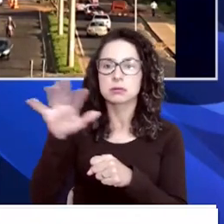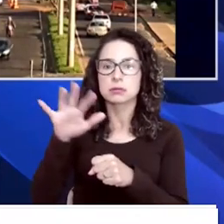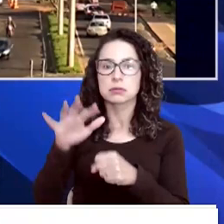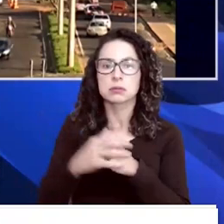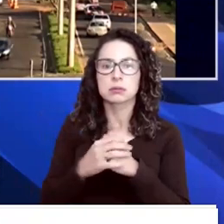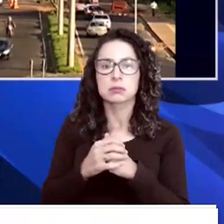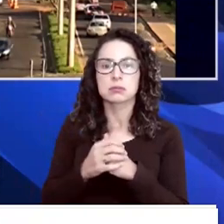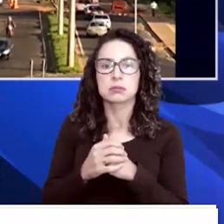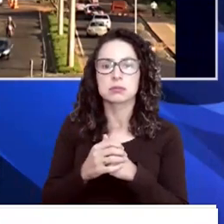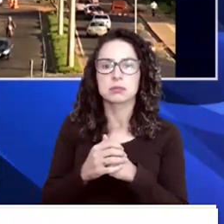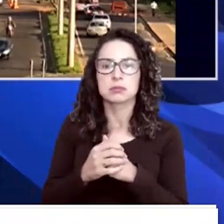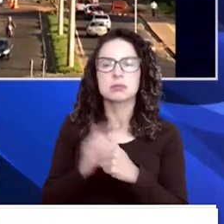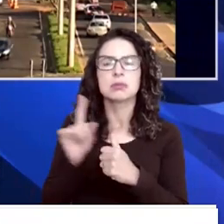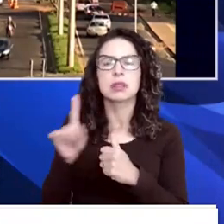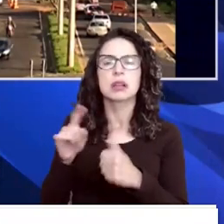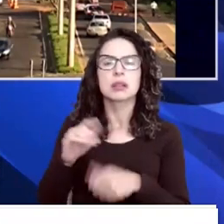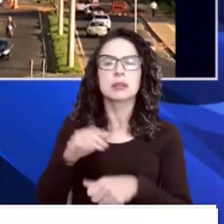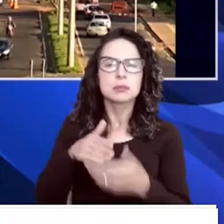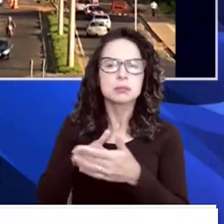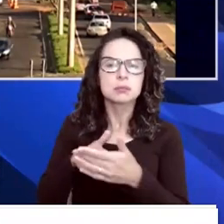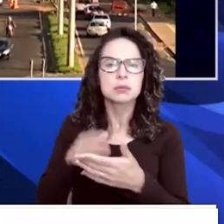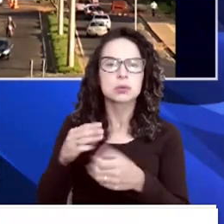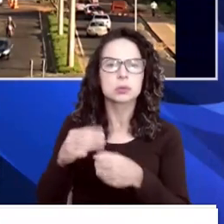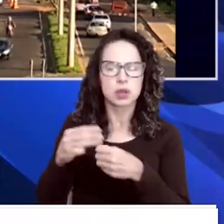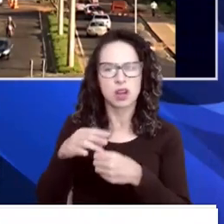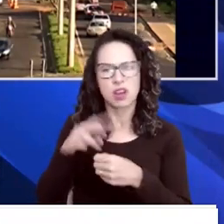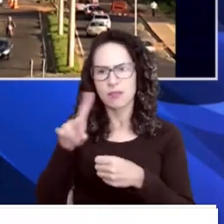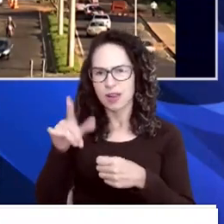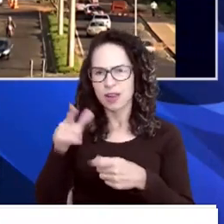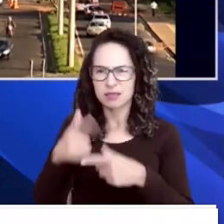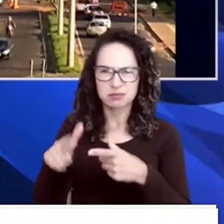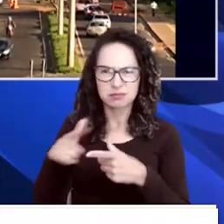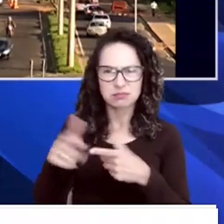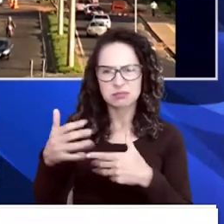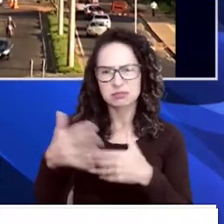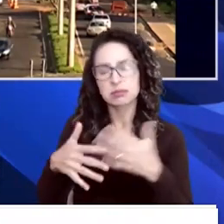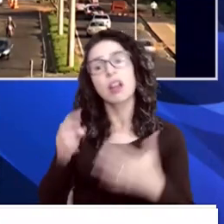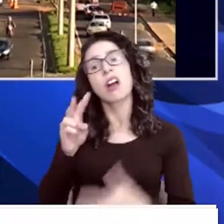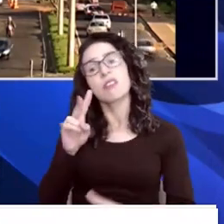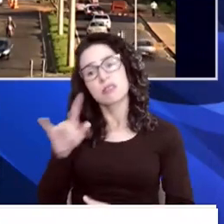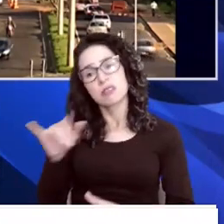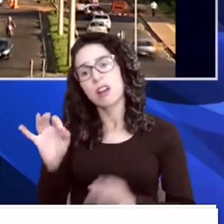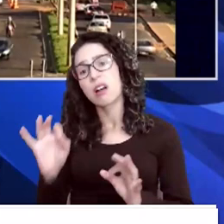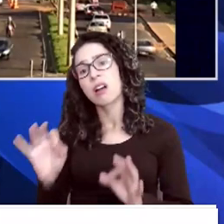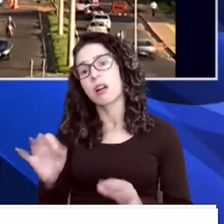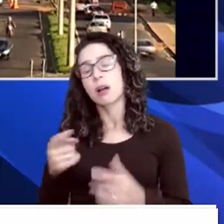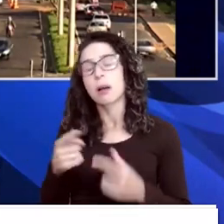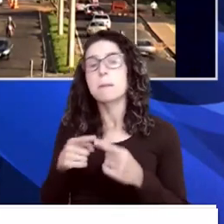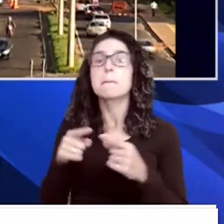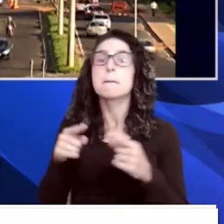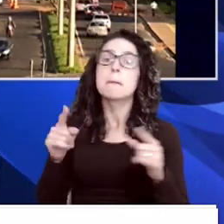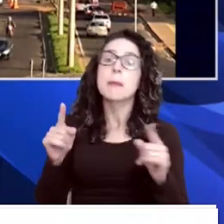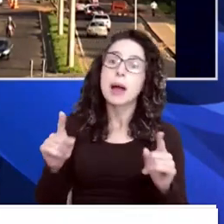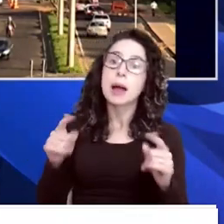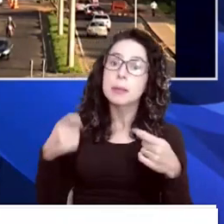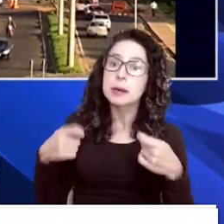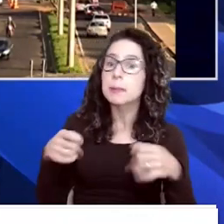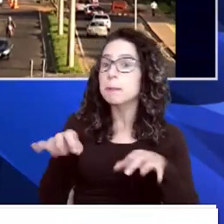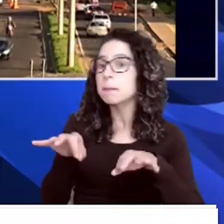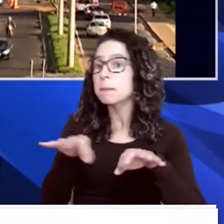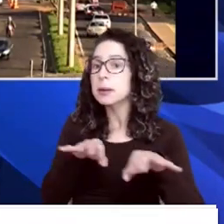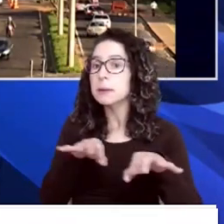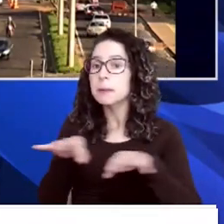que essa intervenção do município vai causar transtorno? Vai! Só que tem que preparar o